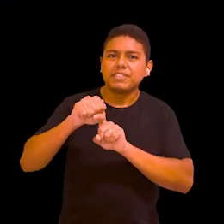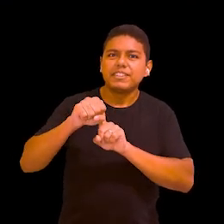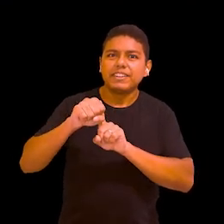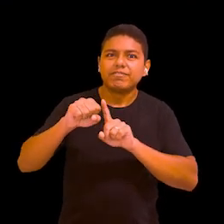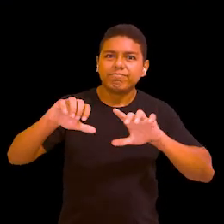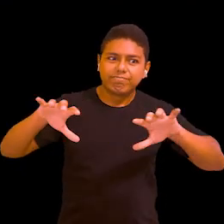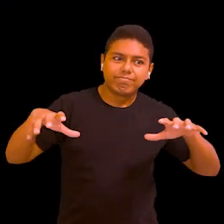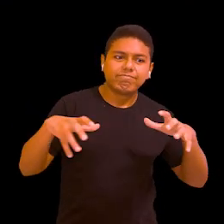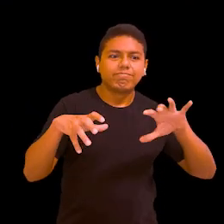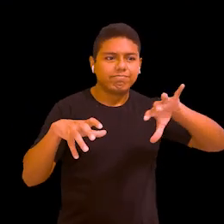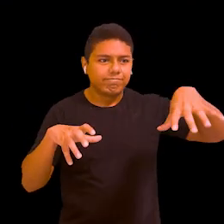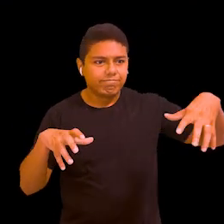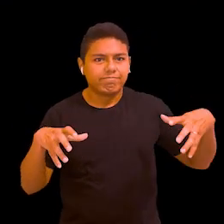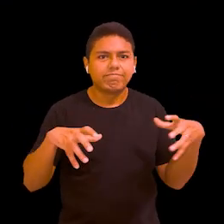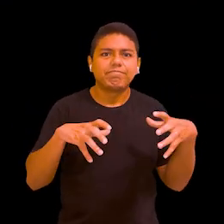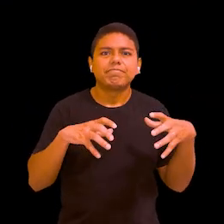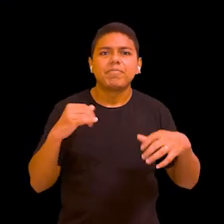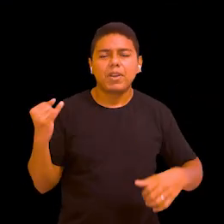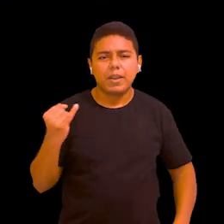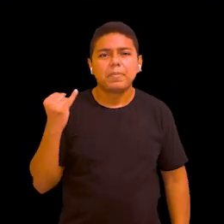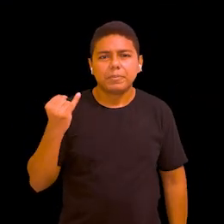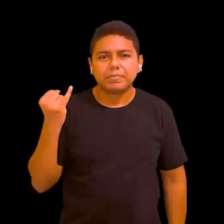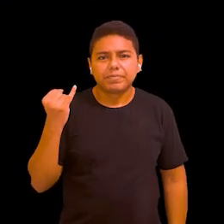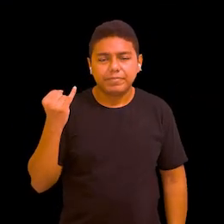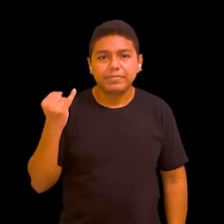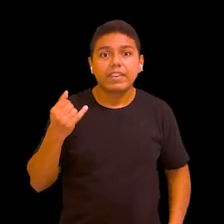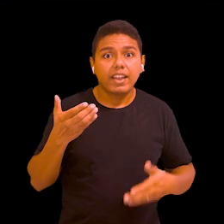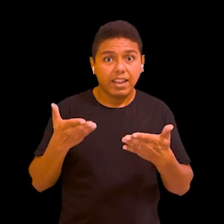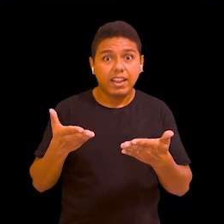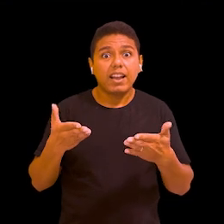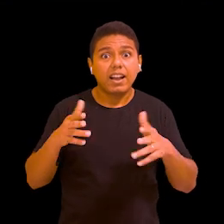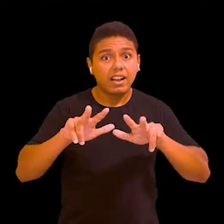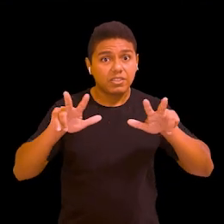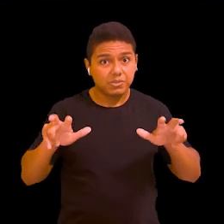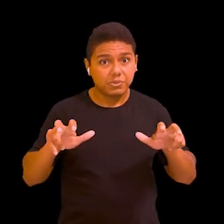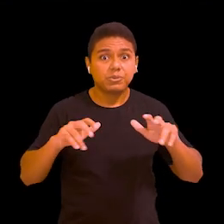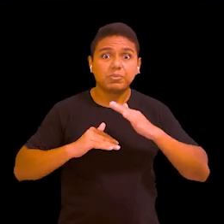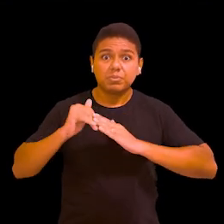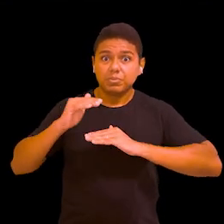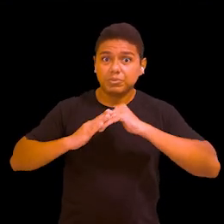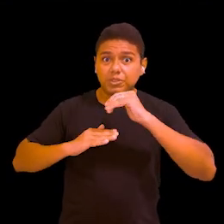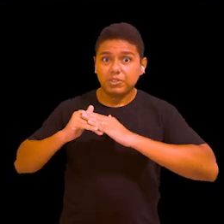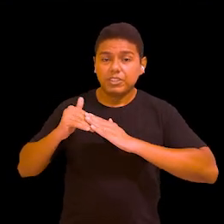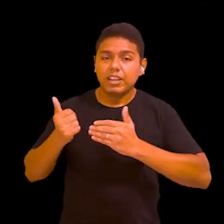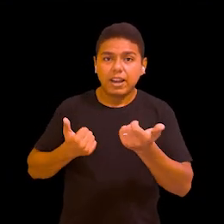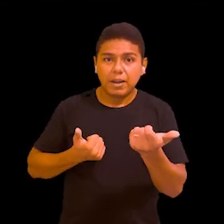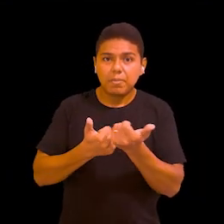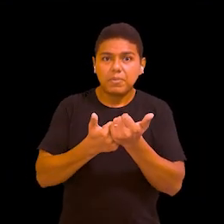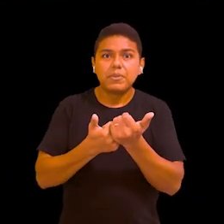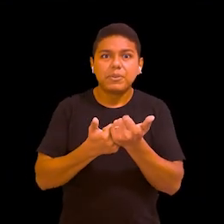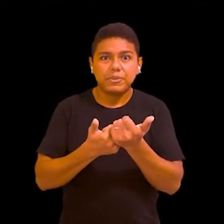ciclo vital e familiar. É outra questão que precisa chamar a atenção dos profissionais que prestam